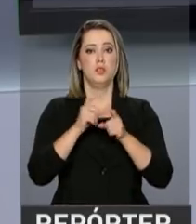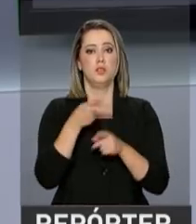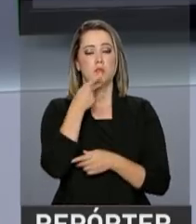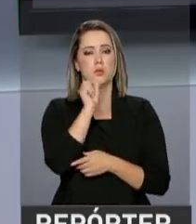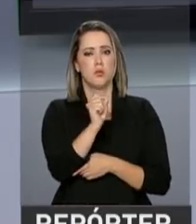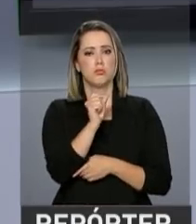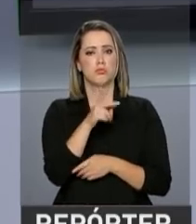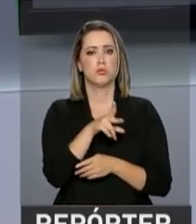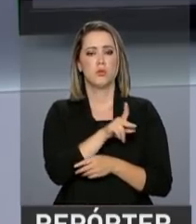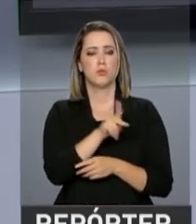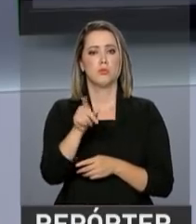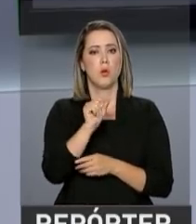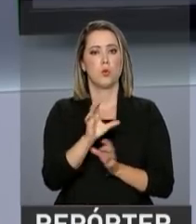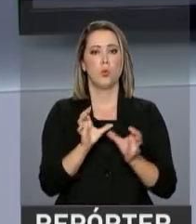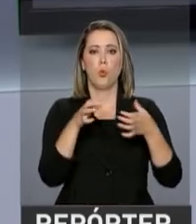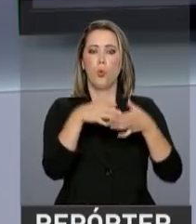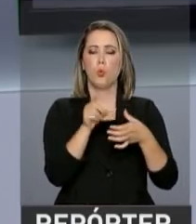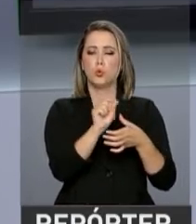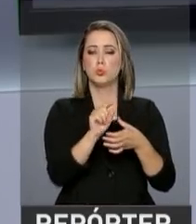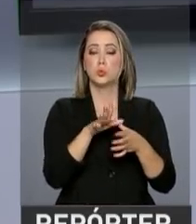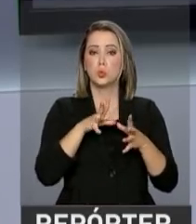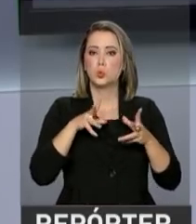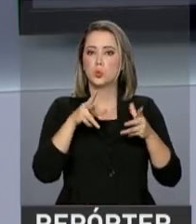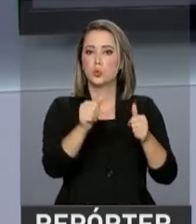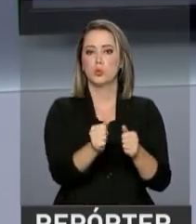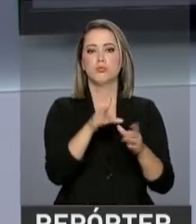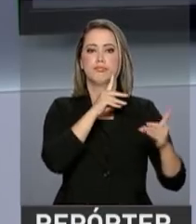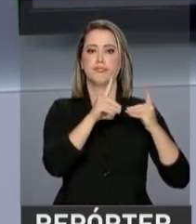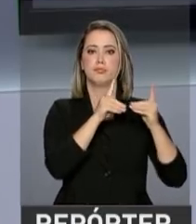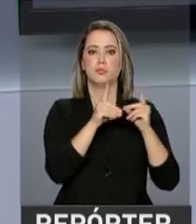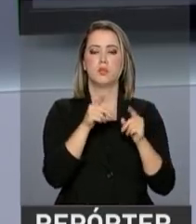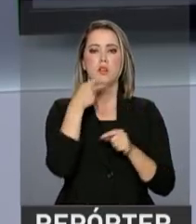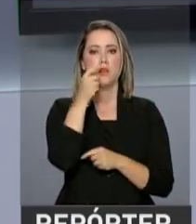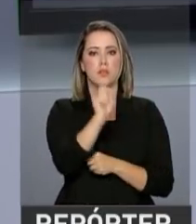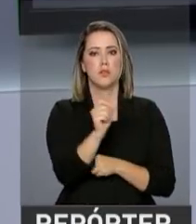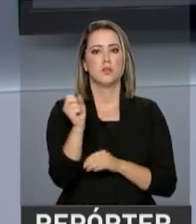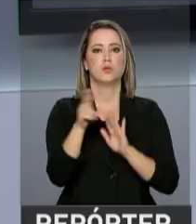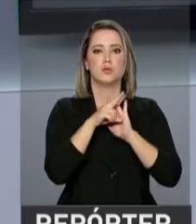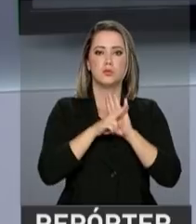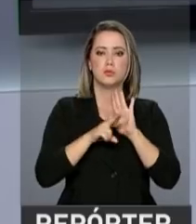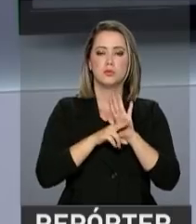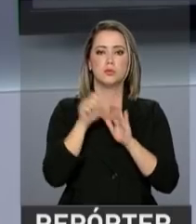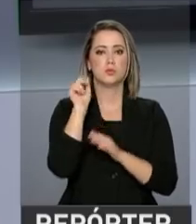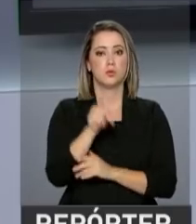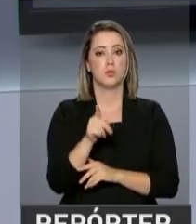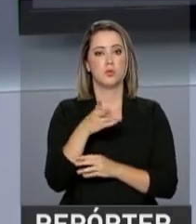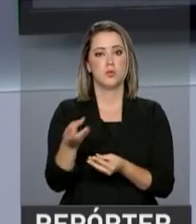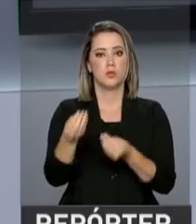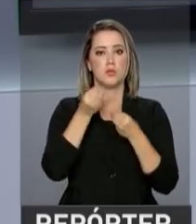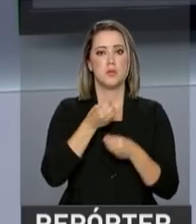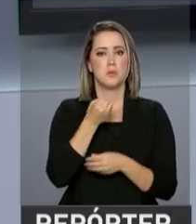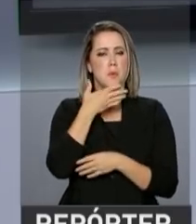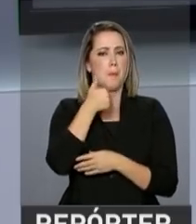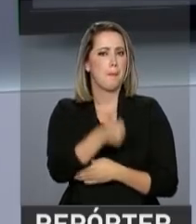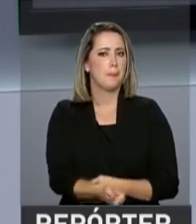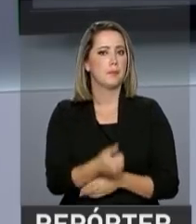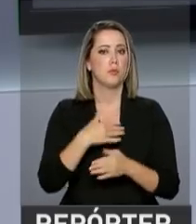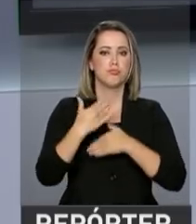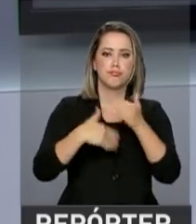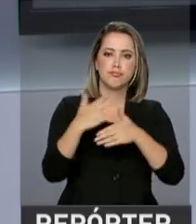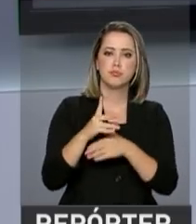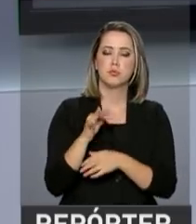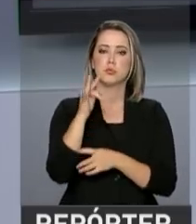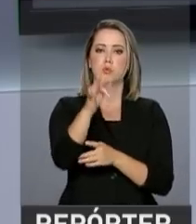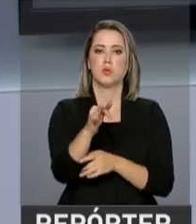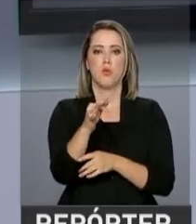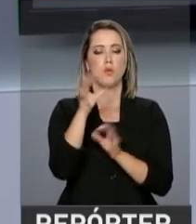Meirelles, foi protagonista de um bloco inteiro do debate. Ele disse que a reforma da Previdência vai trazer benefícios por décadas e que dará